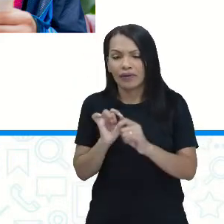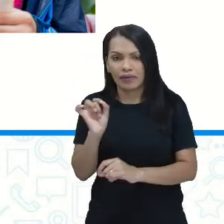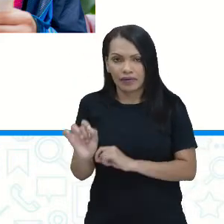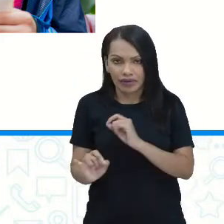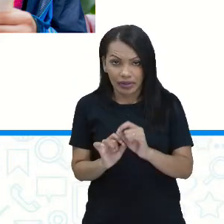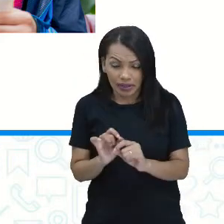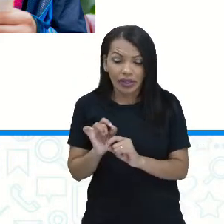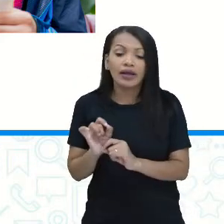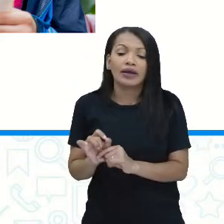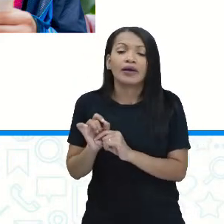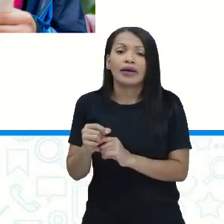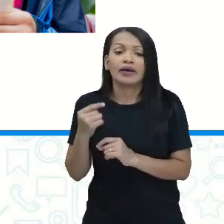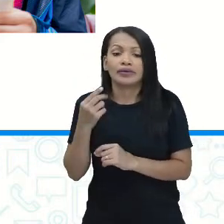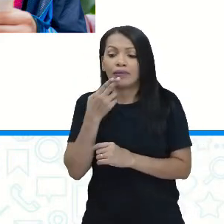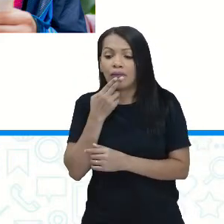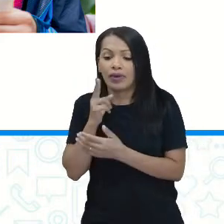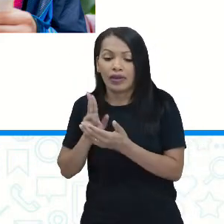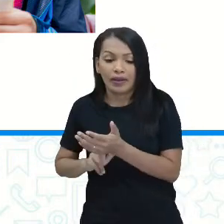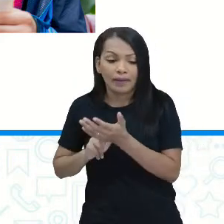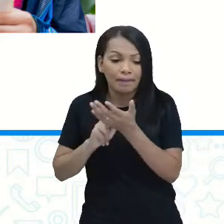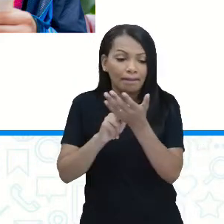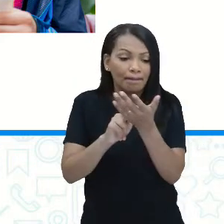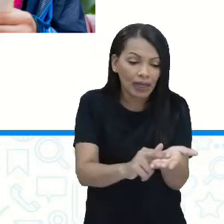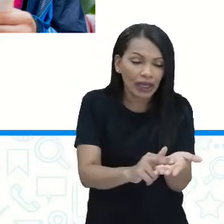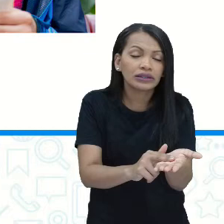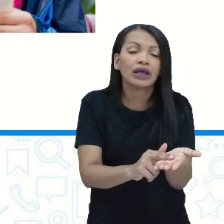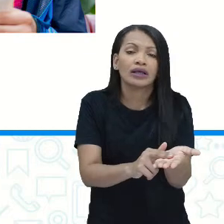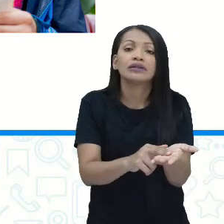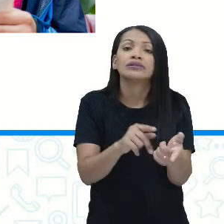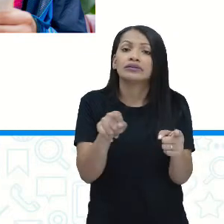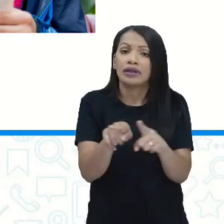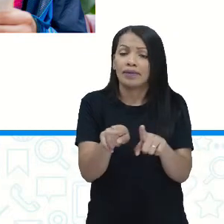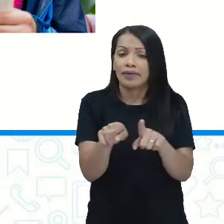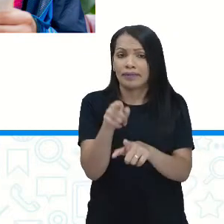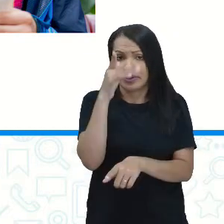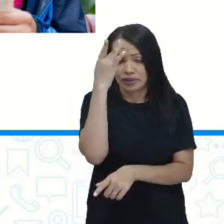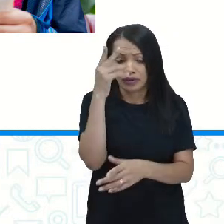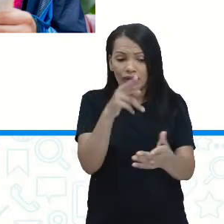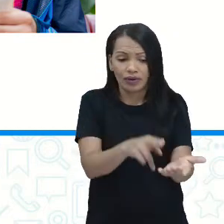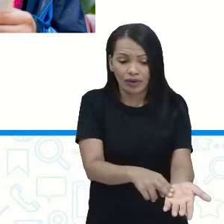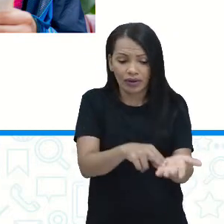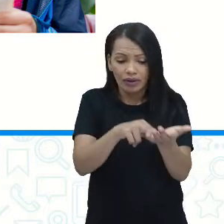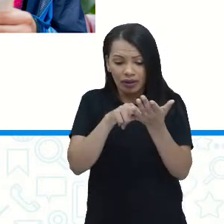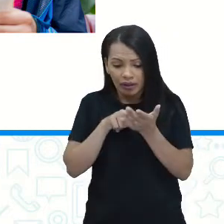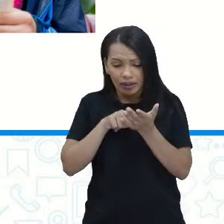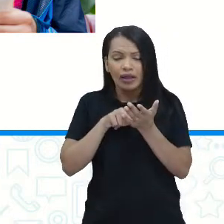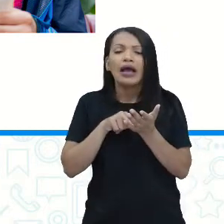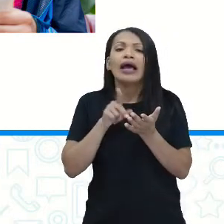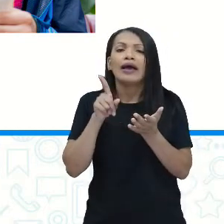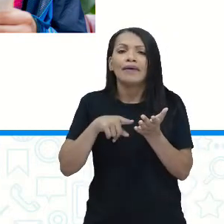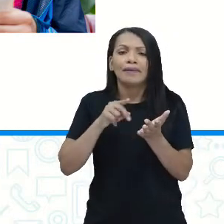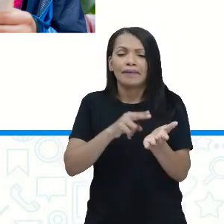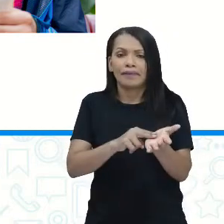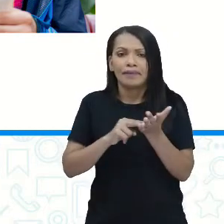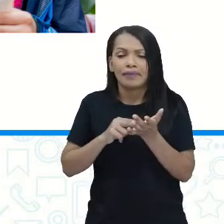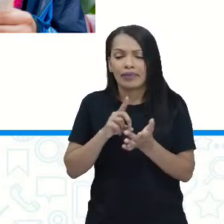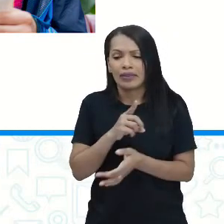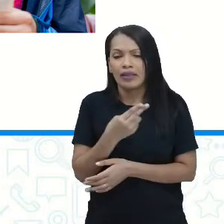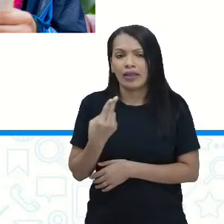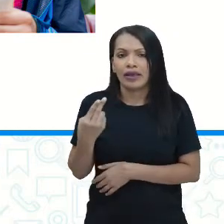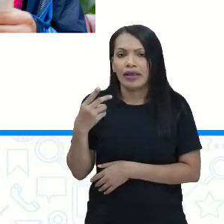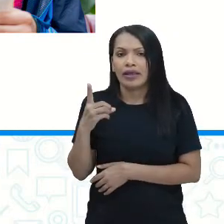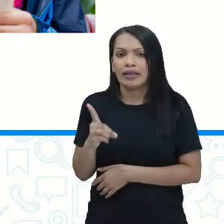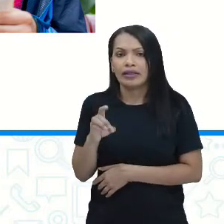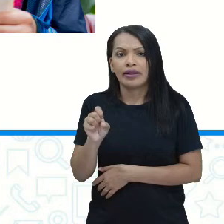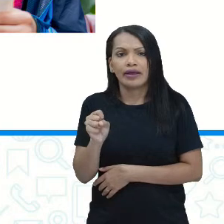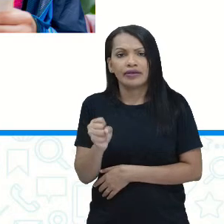a pessoa que recebe a mensagem, tá? Que é o destinatário, que é o receptor daquela